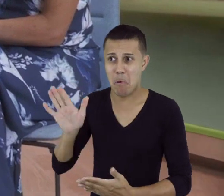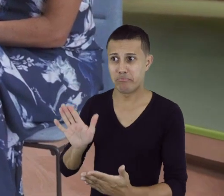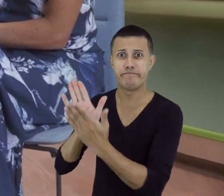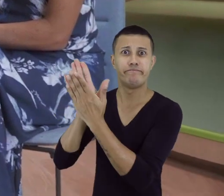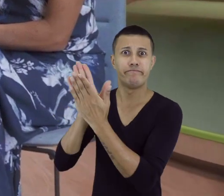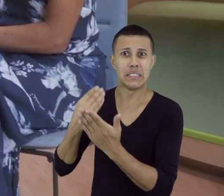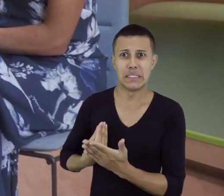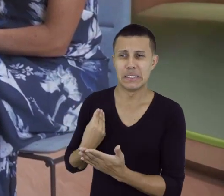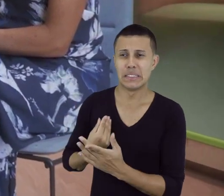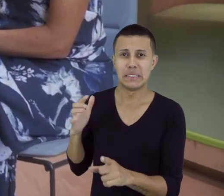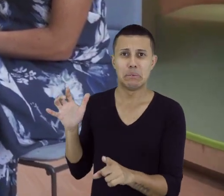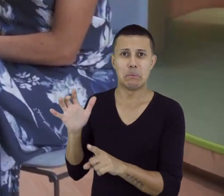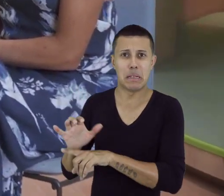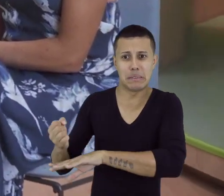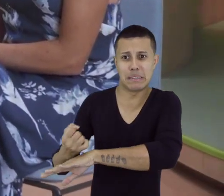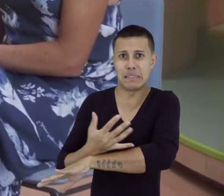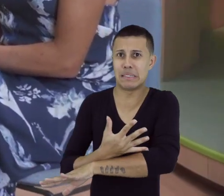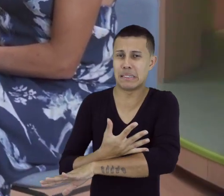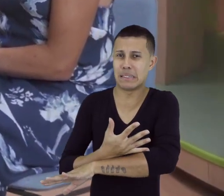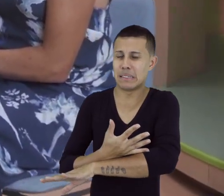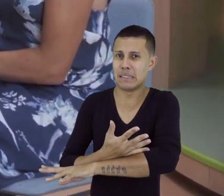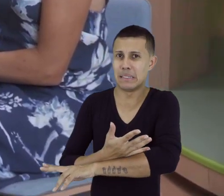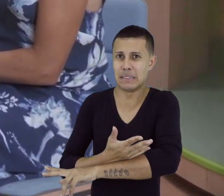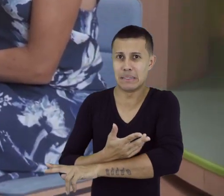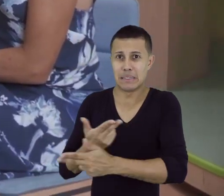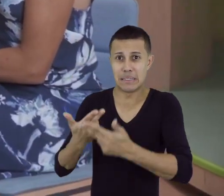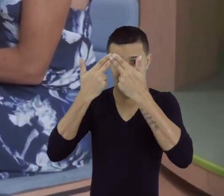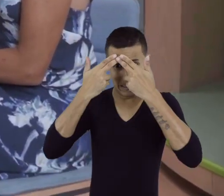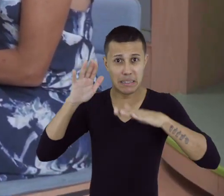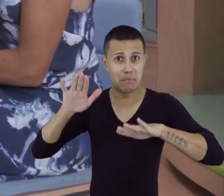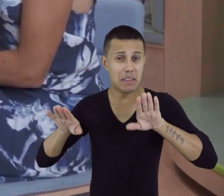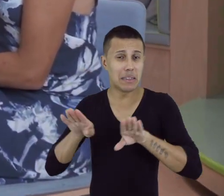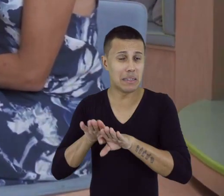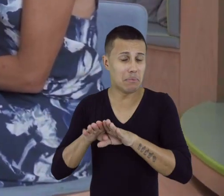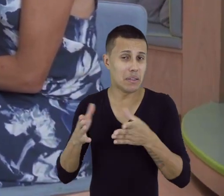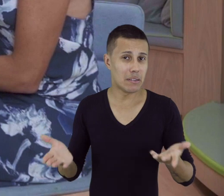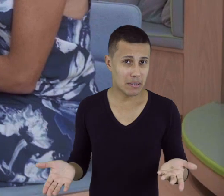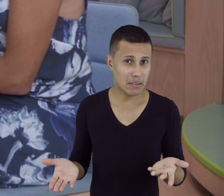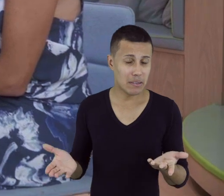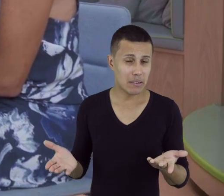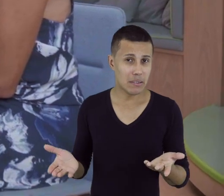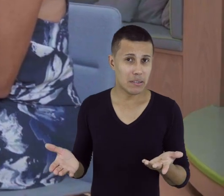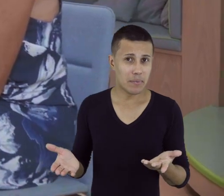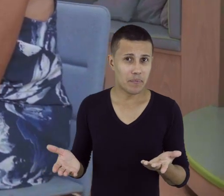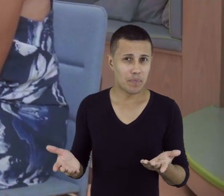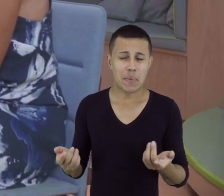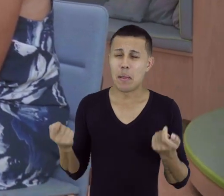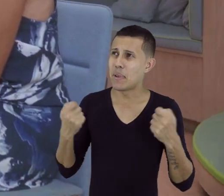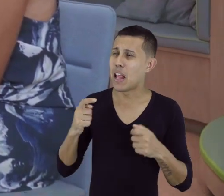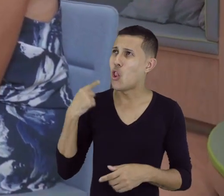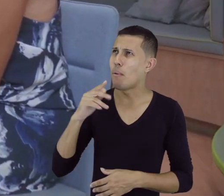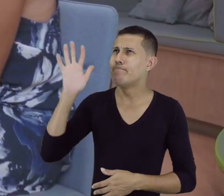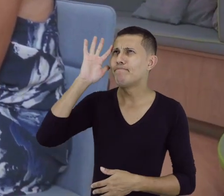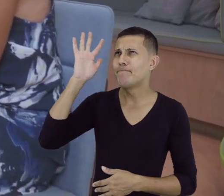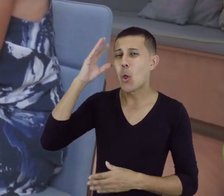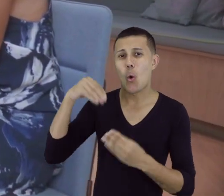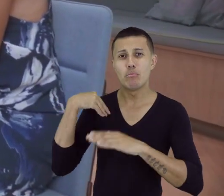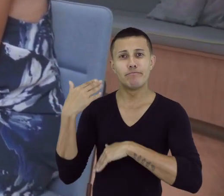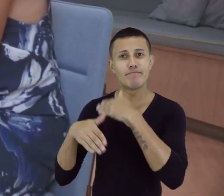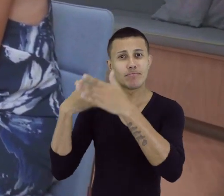de uma situação dessa teve um impacto emocional na vida. Né? Acho que aqui a gente precisa pensar em como é que a